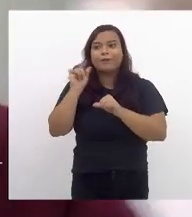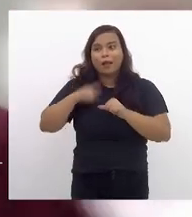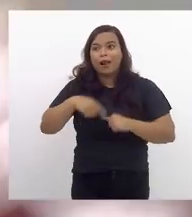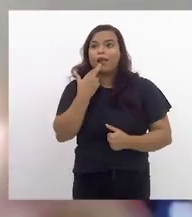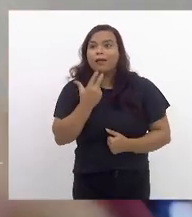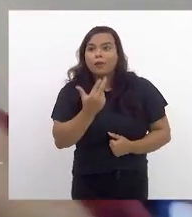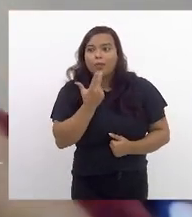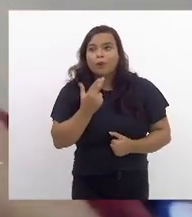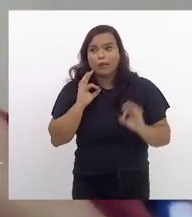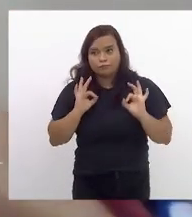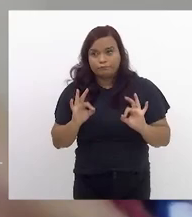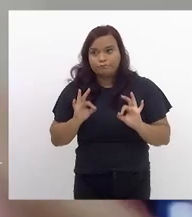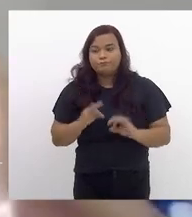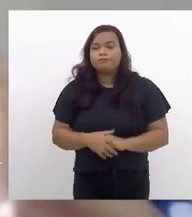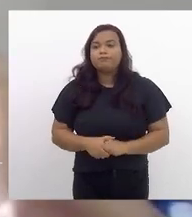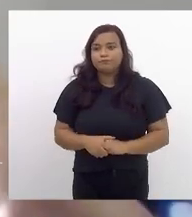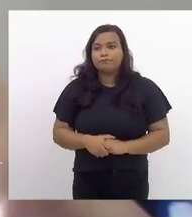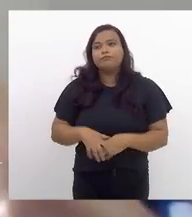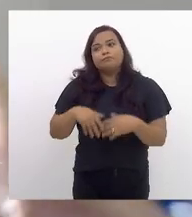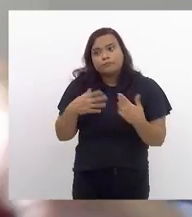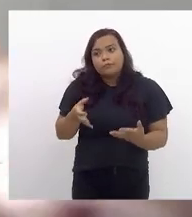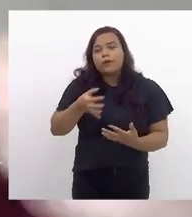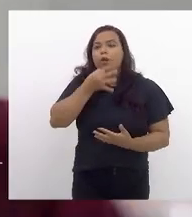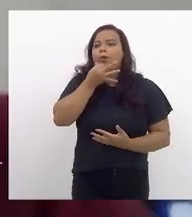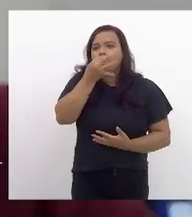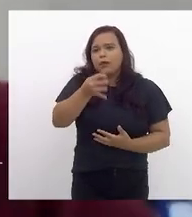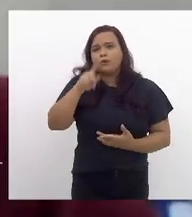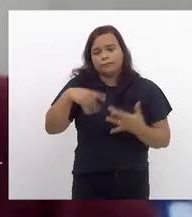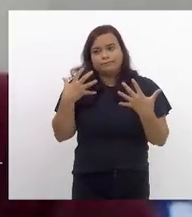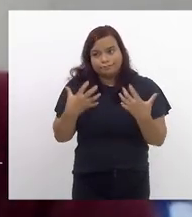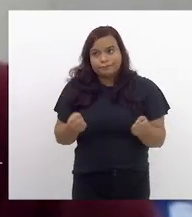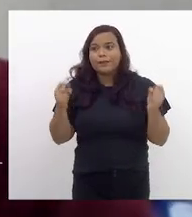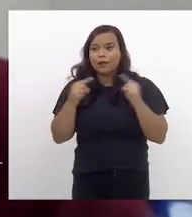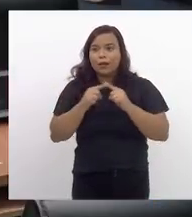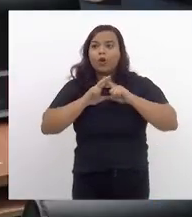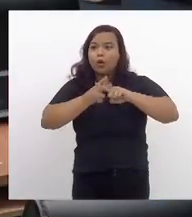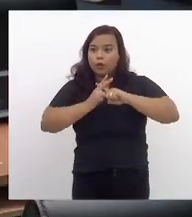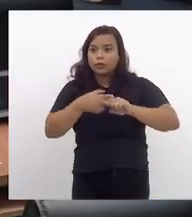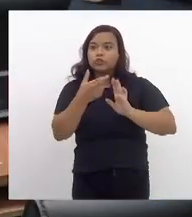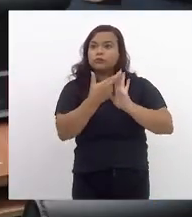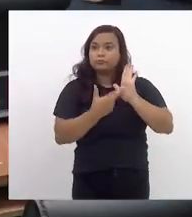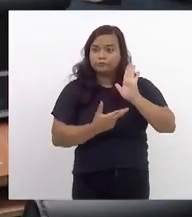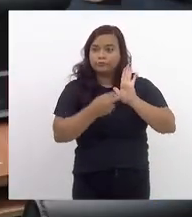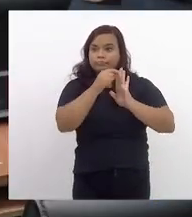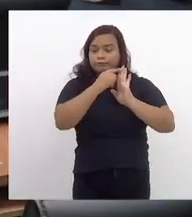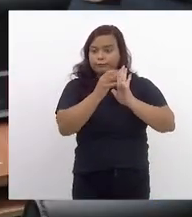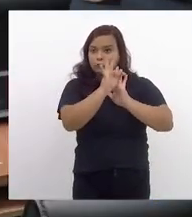sinais. Então, o parecer é favorável com essa emenda aí, corrigindo a redação.